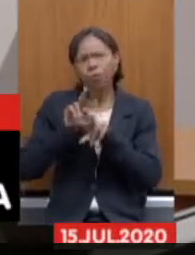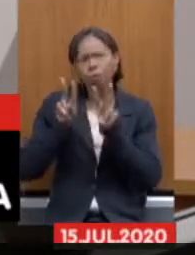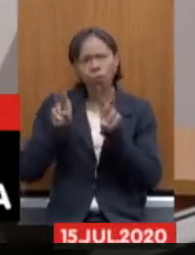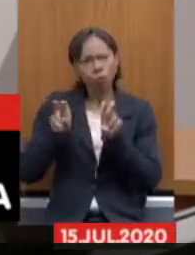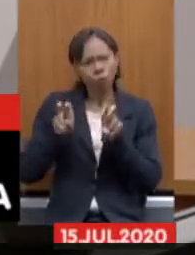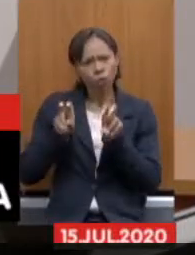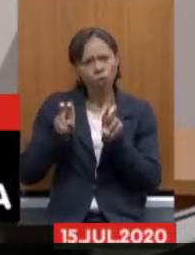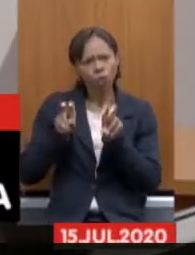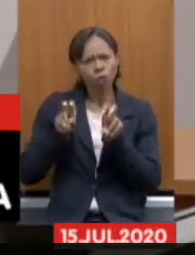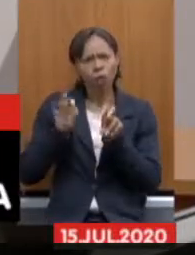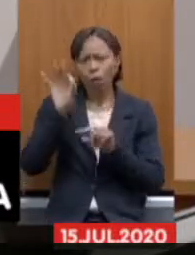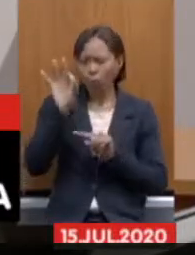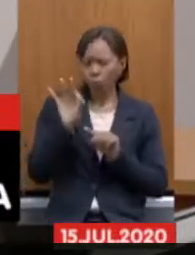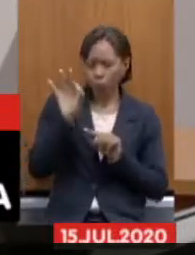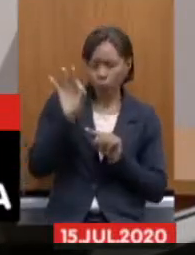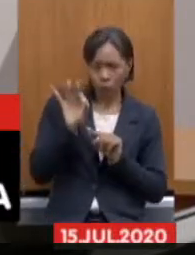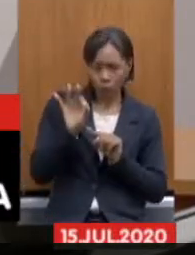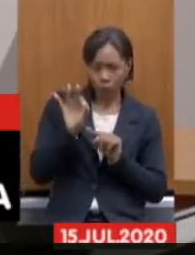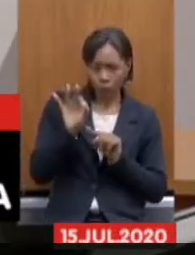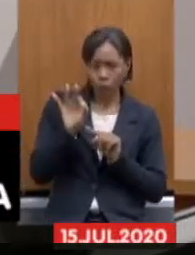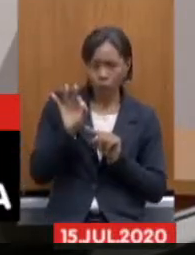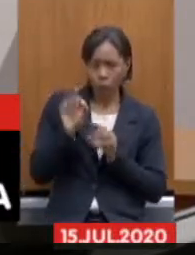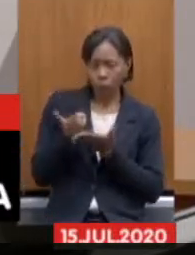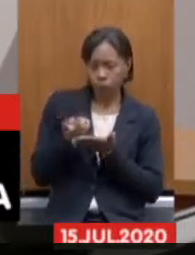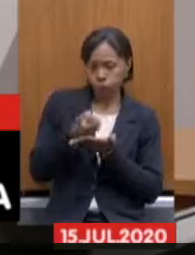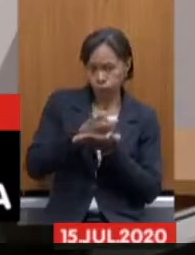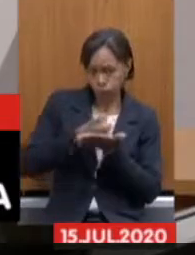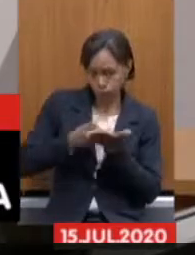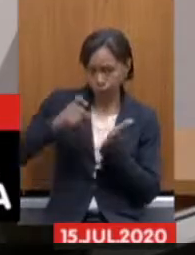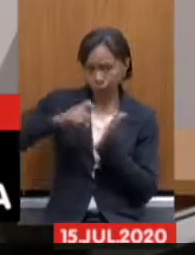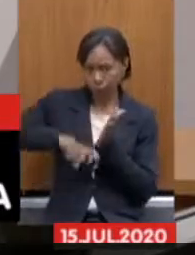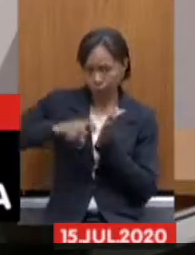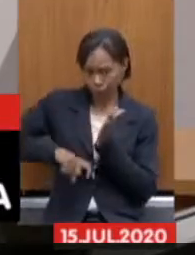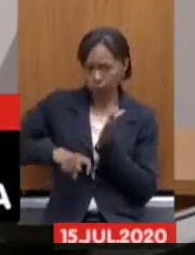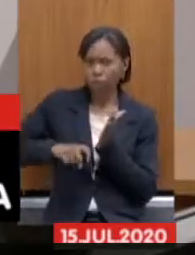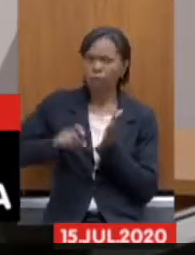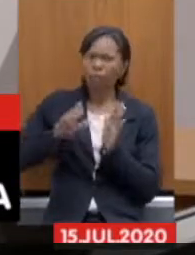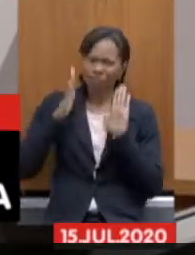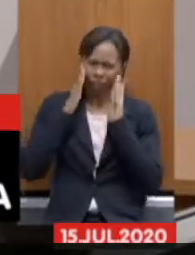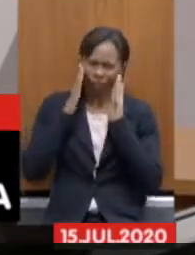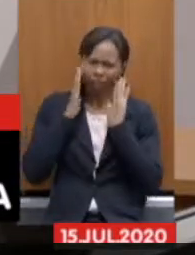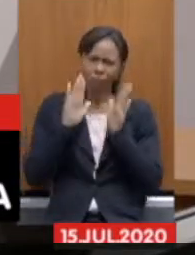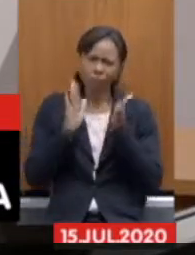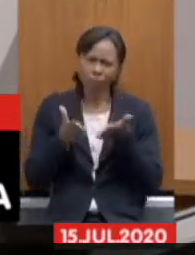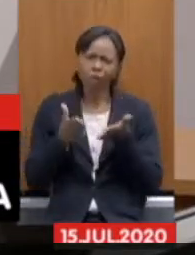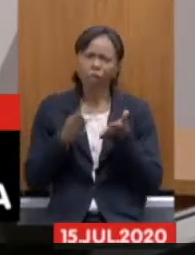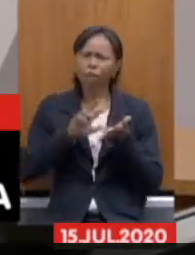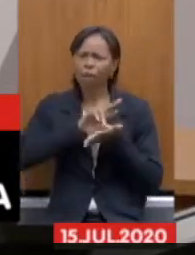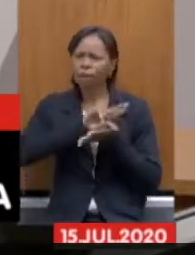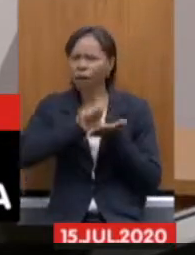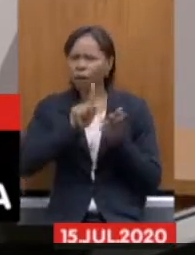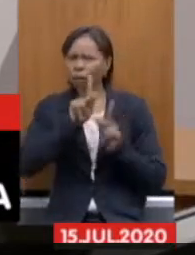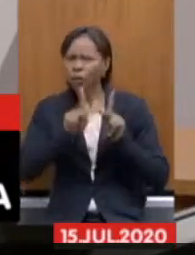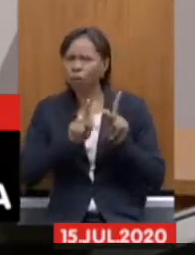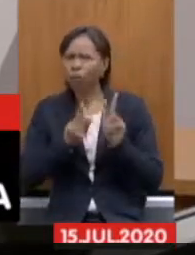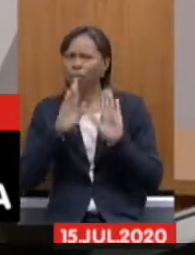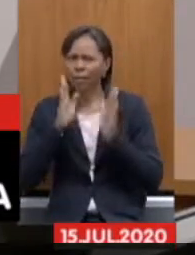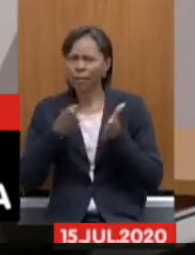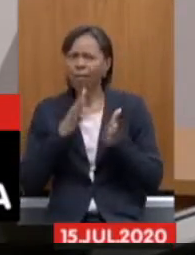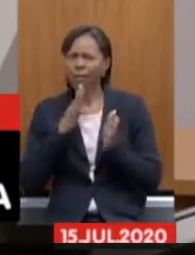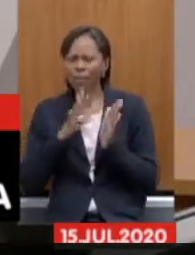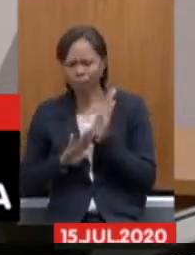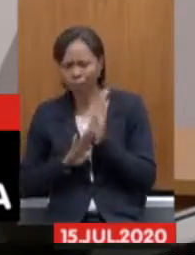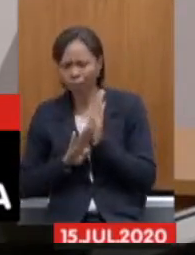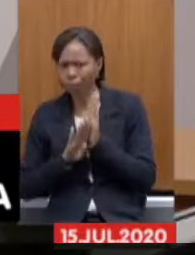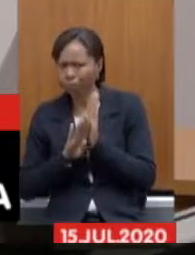em torno aí da do percentual da alíquota a gente sabe que muito tem ideia da progressividade da líquida e